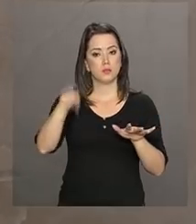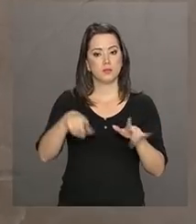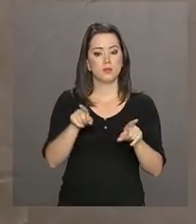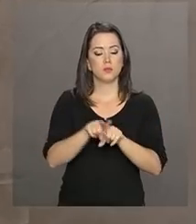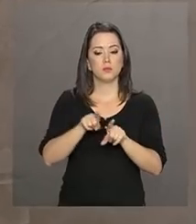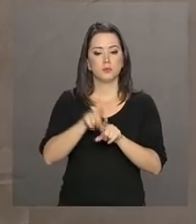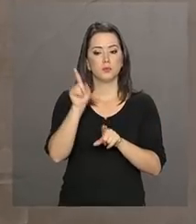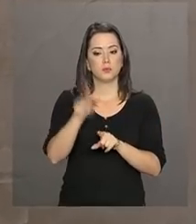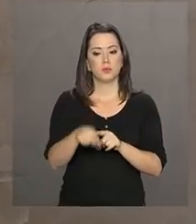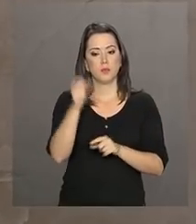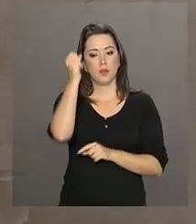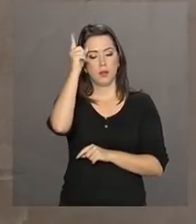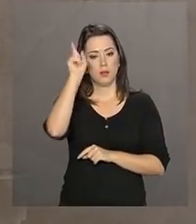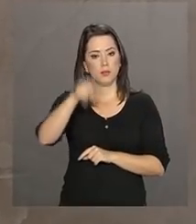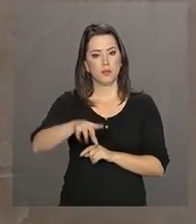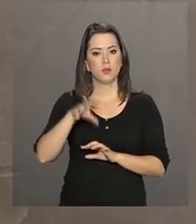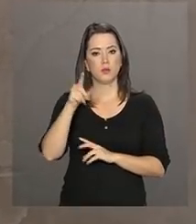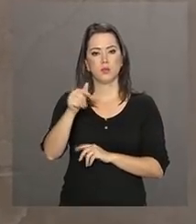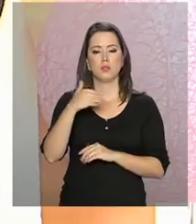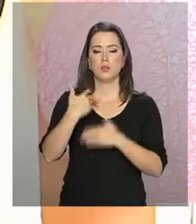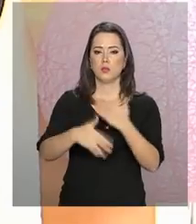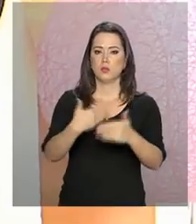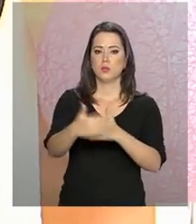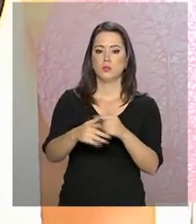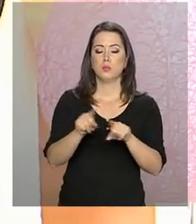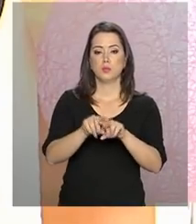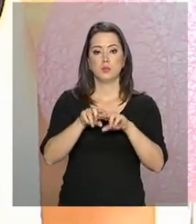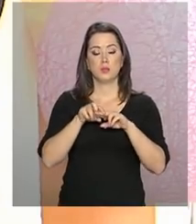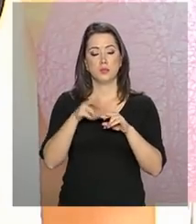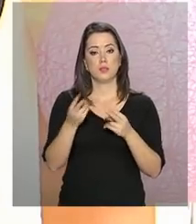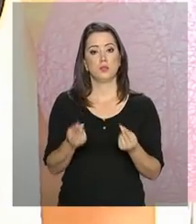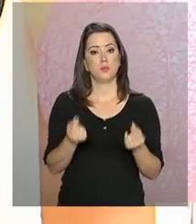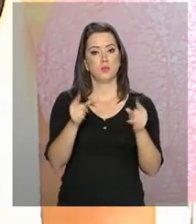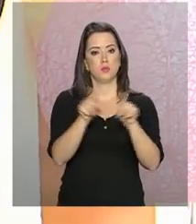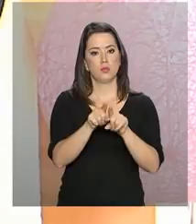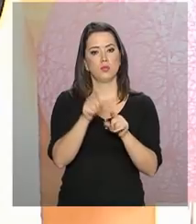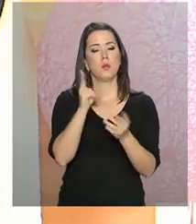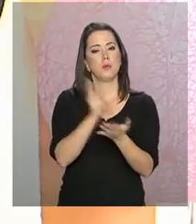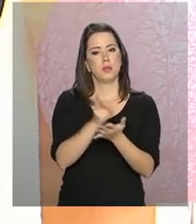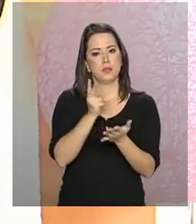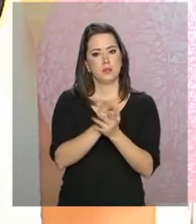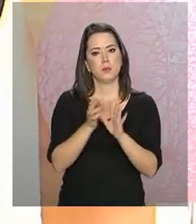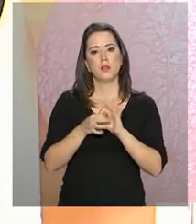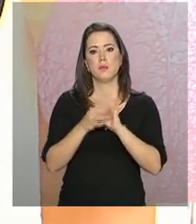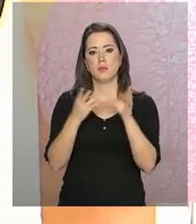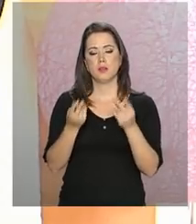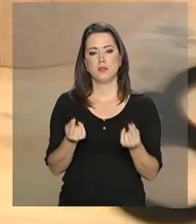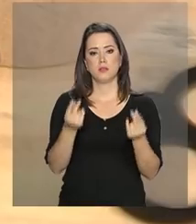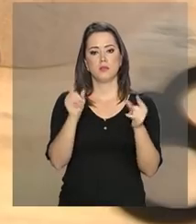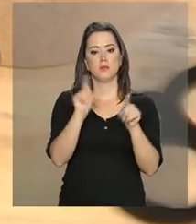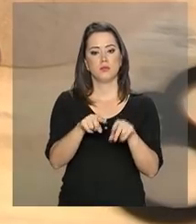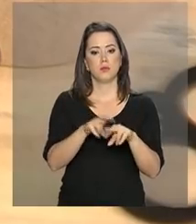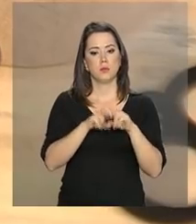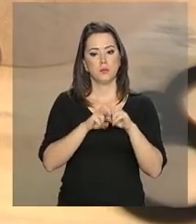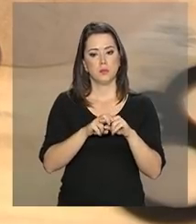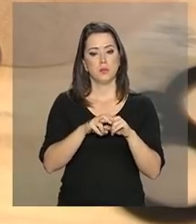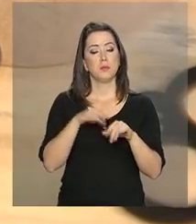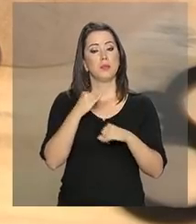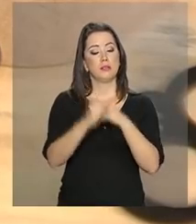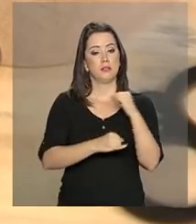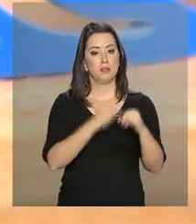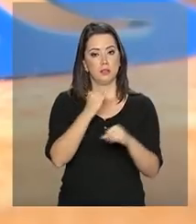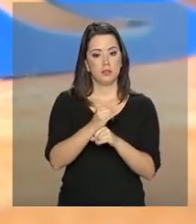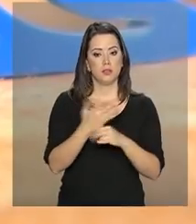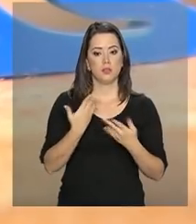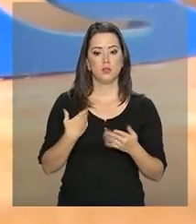além disso, a ideia é que todo o processo para acessar o crédito, inclusive a liberação do dinheiro, seja de forma